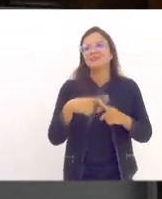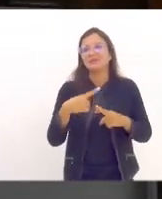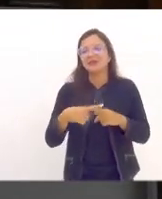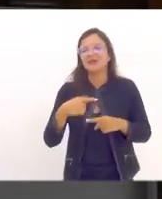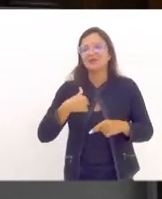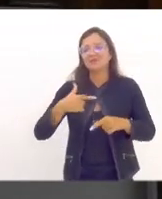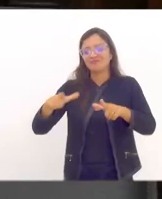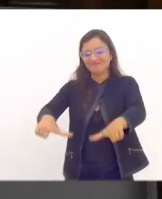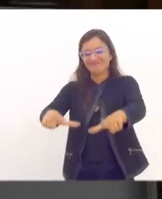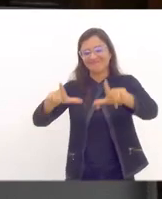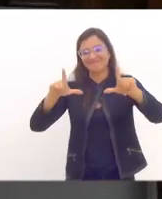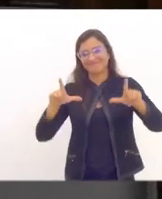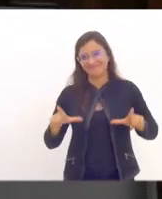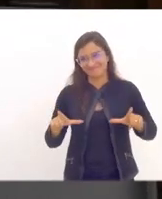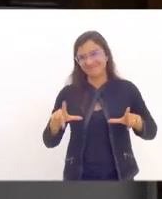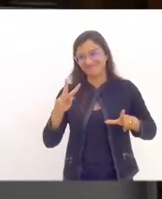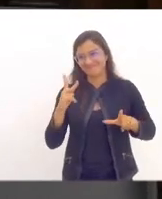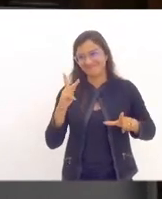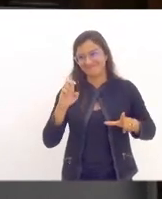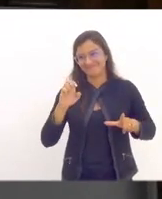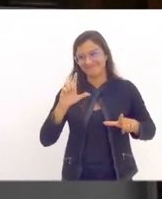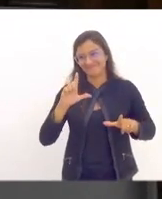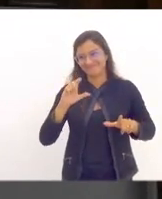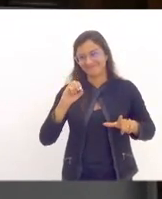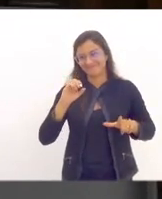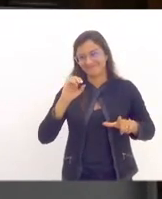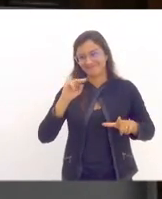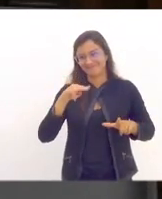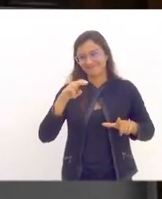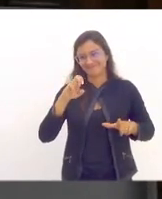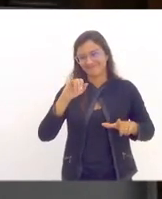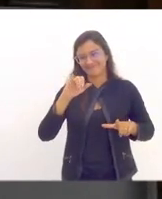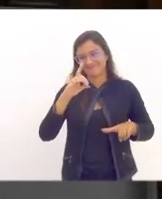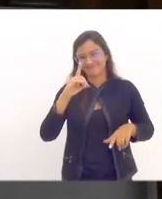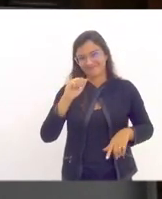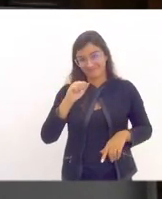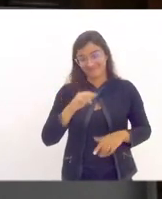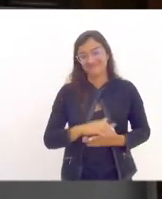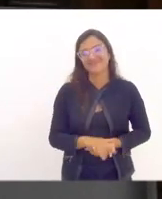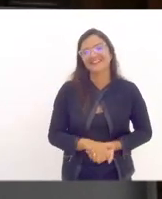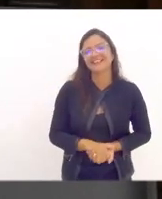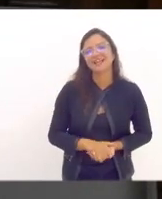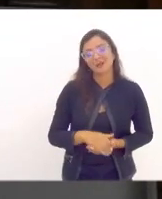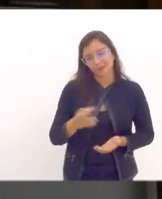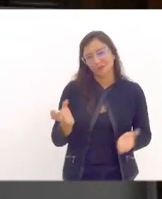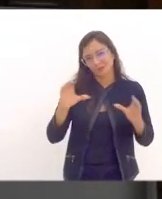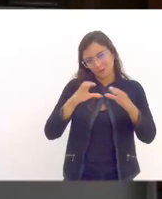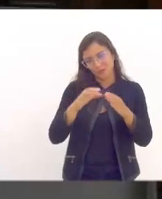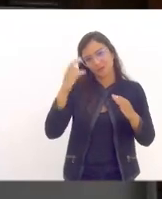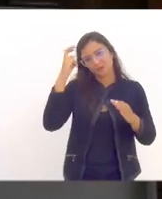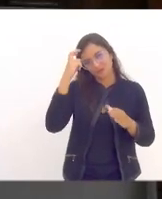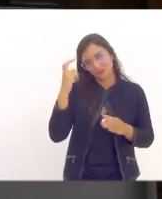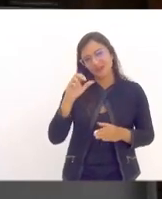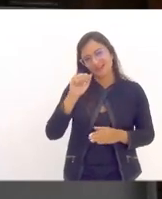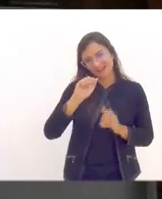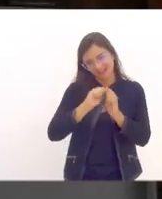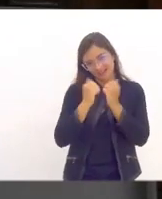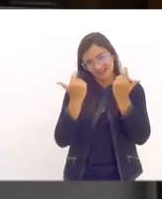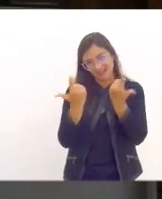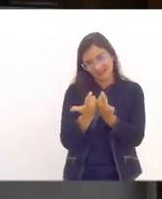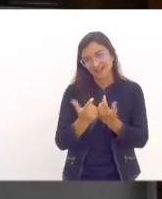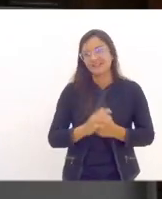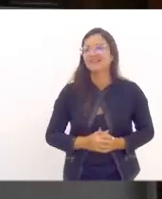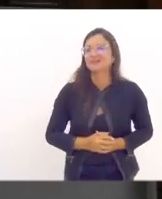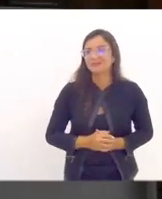diploma eloneide Stuart pela comissão de cultura da alerj e justamente aqui nesta casa por conta de uma atitude